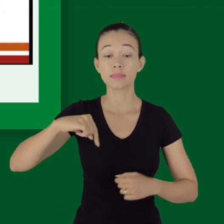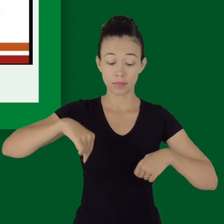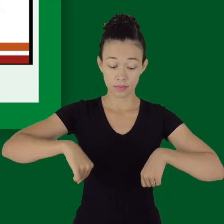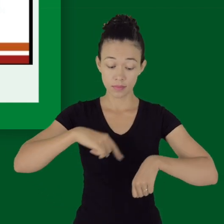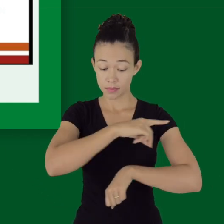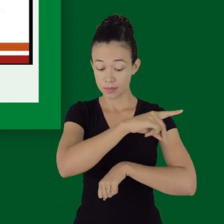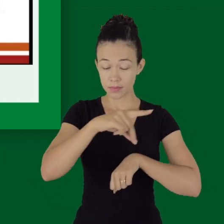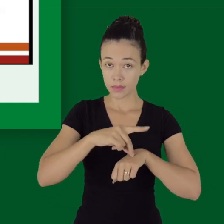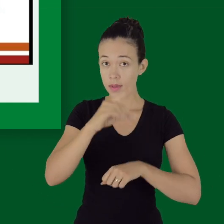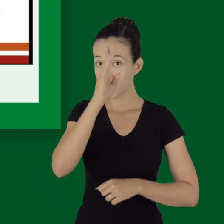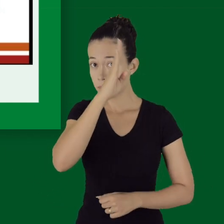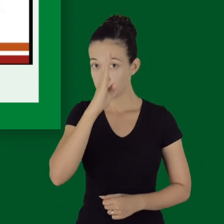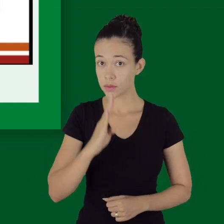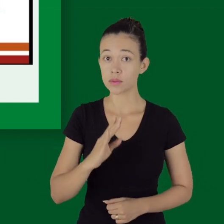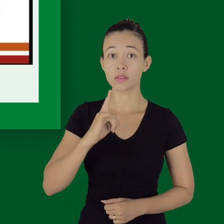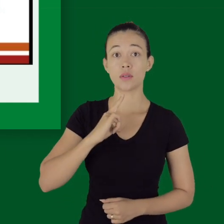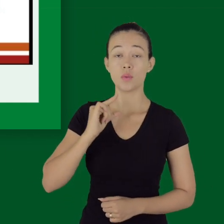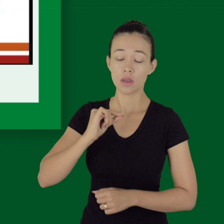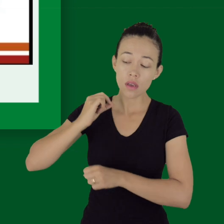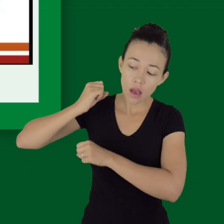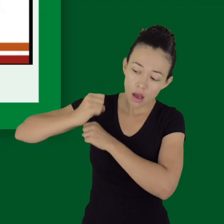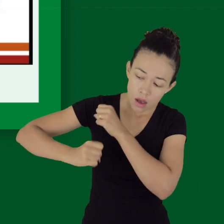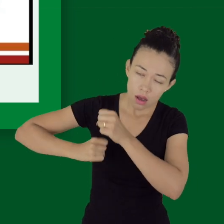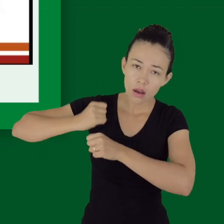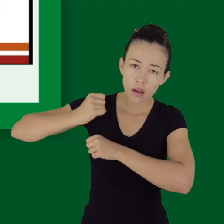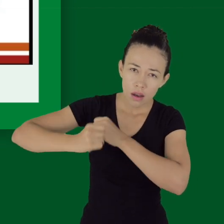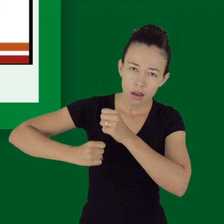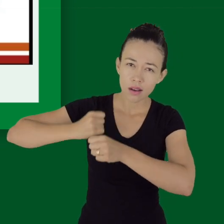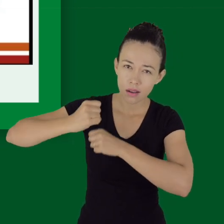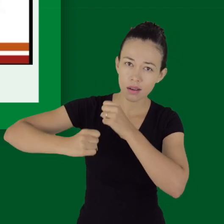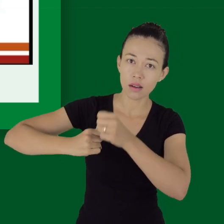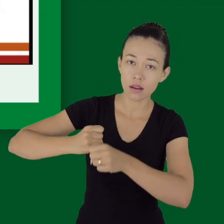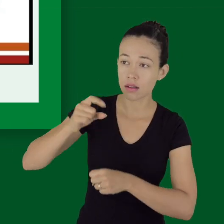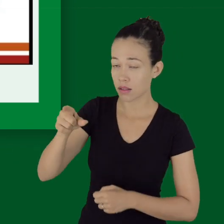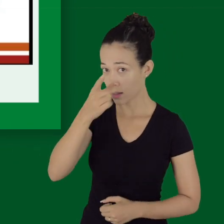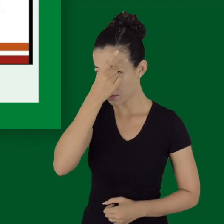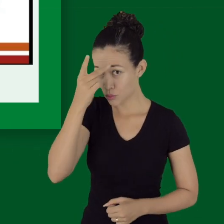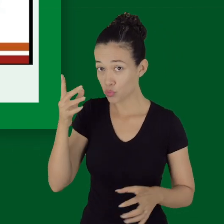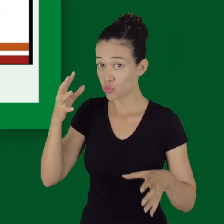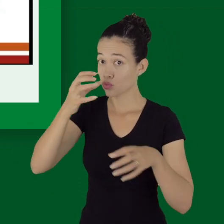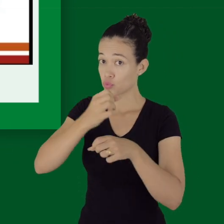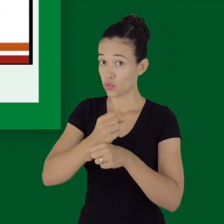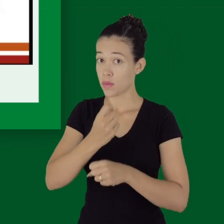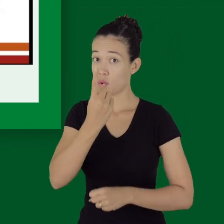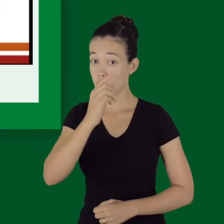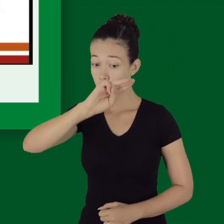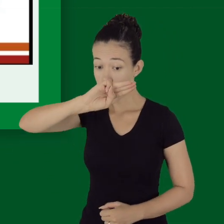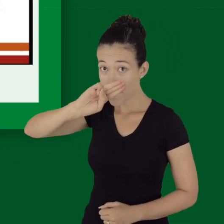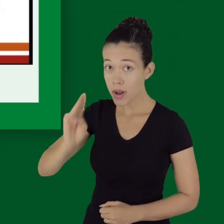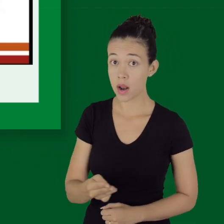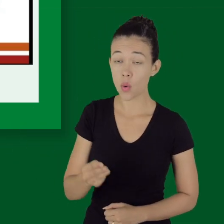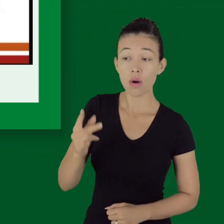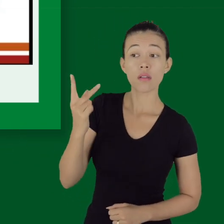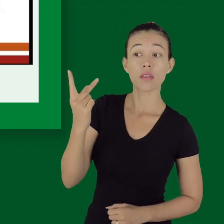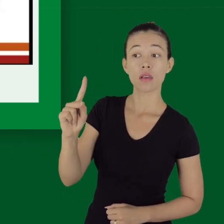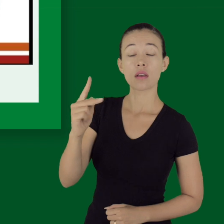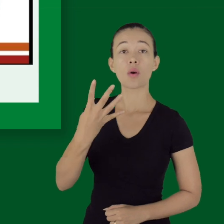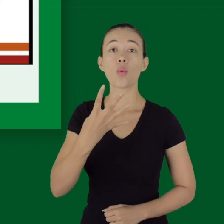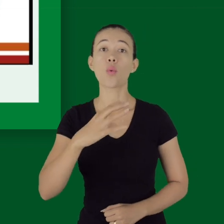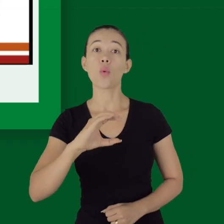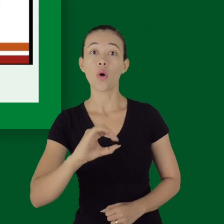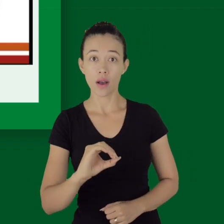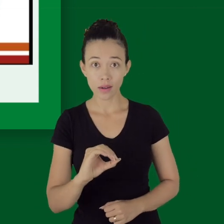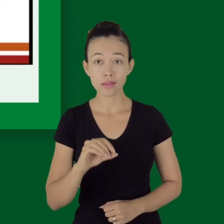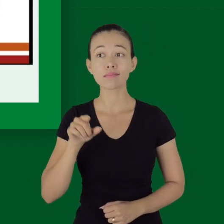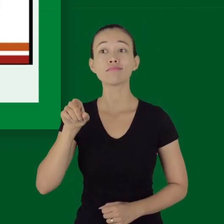novos casos por milhão de habitantes, né? As principais causas, né, dentro do ranking, aí a